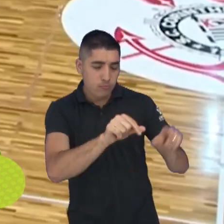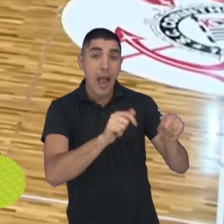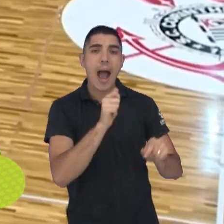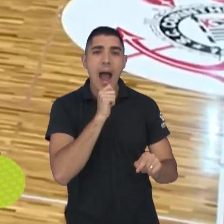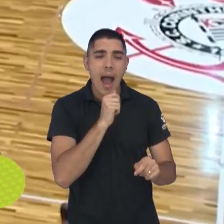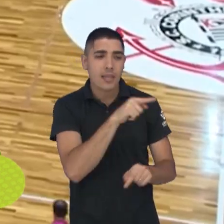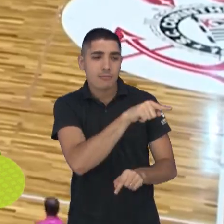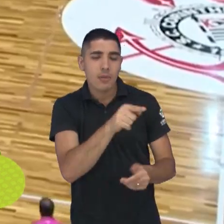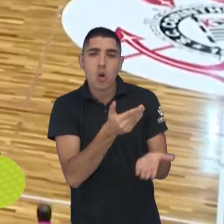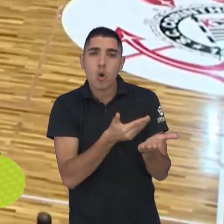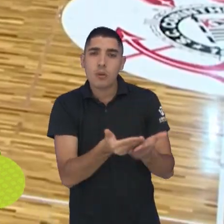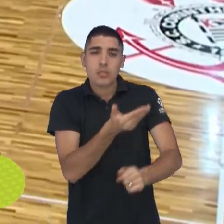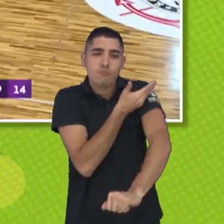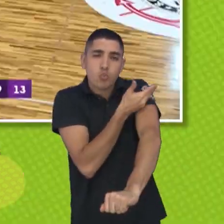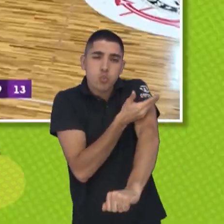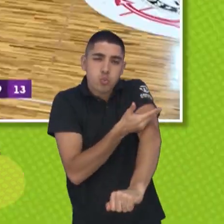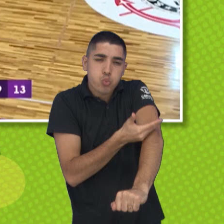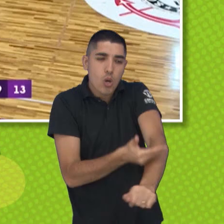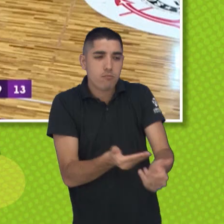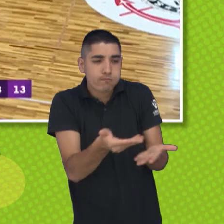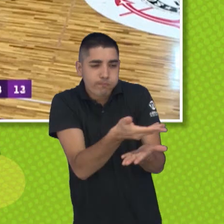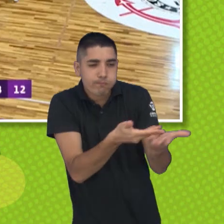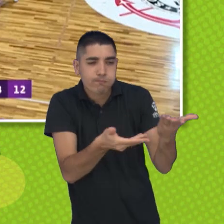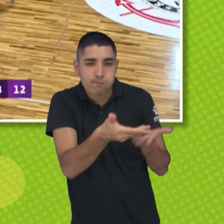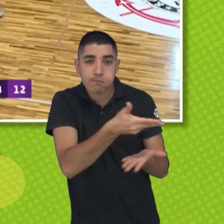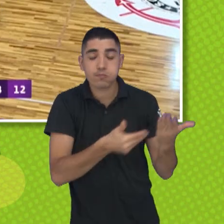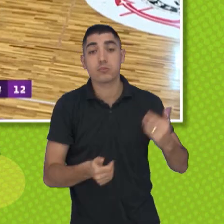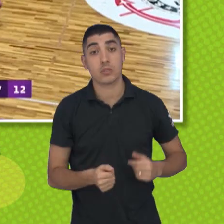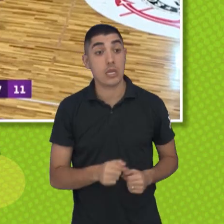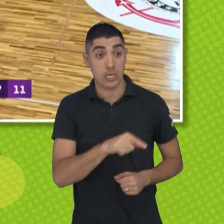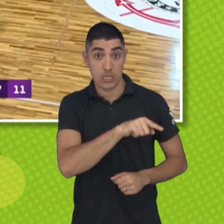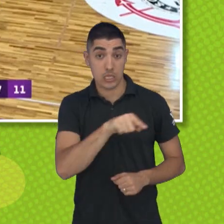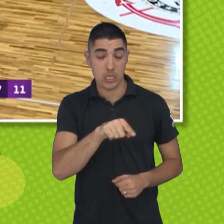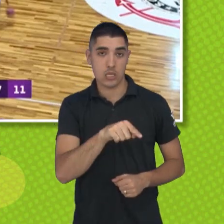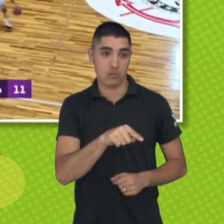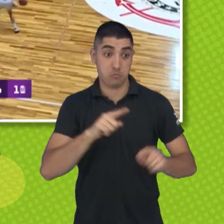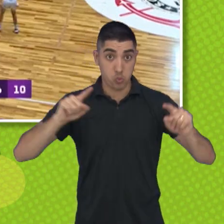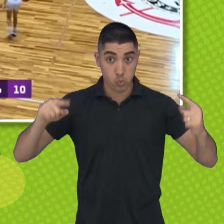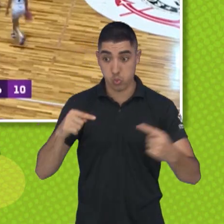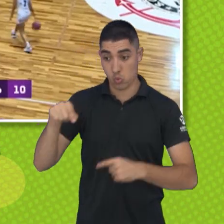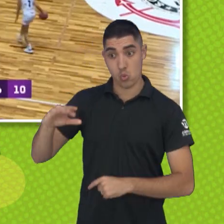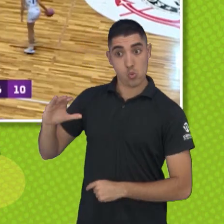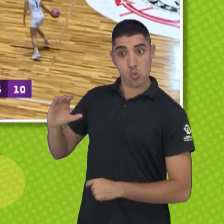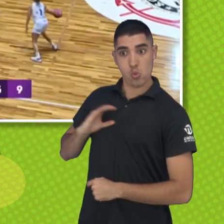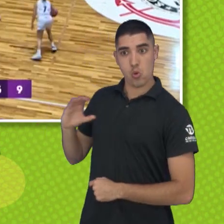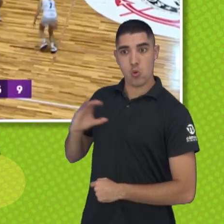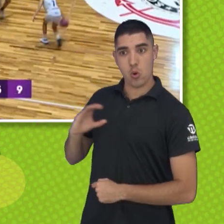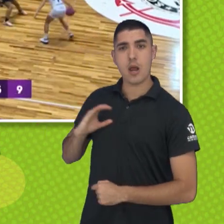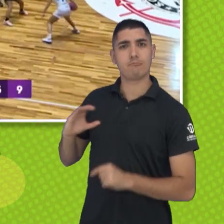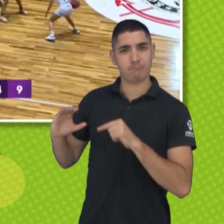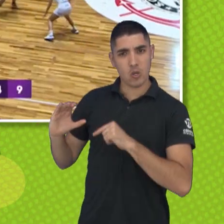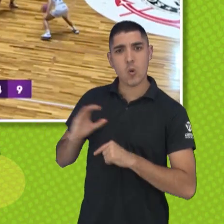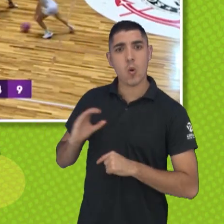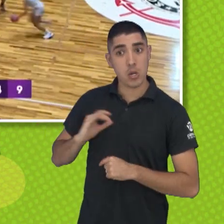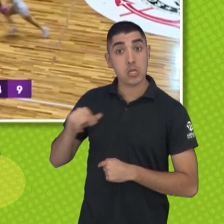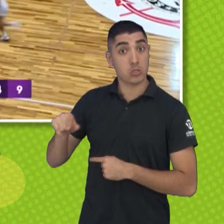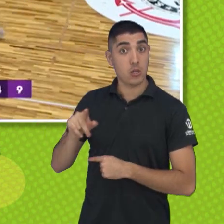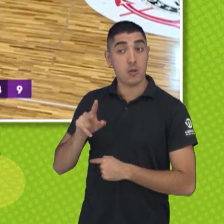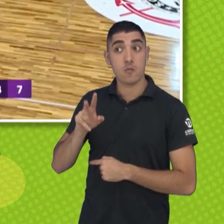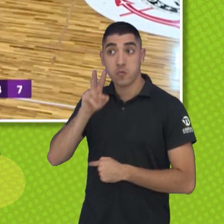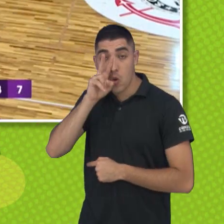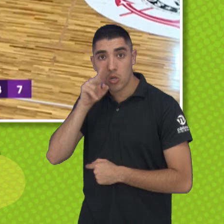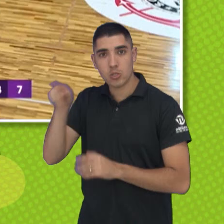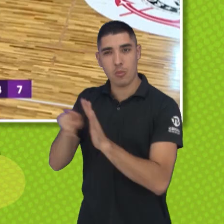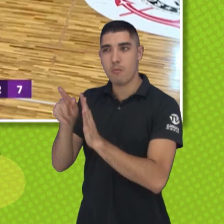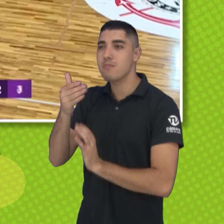entrosando e pegou um time de camisa, né? O Corinthians vem de uns tempos para cá se destacando no masculino, agora